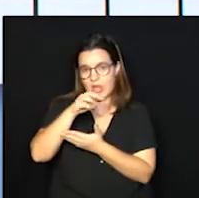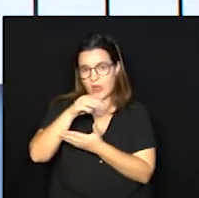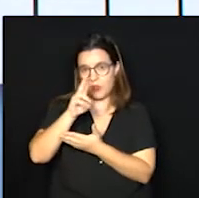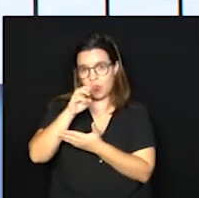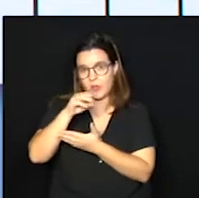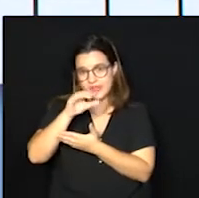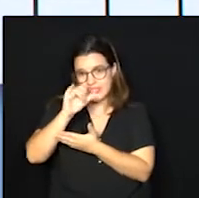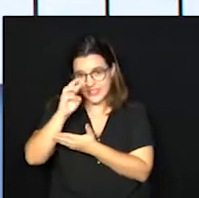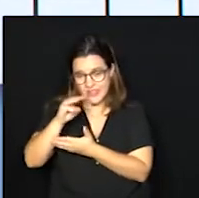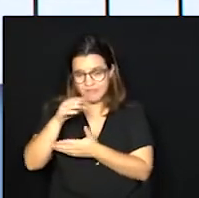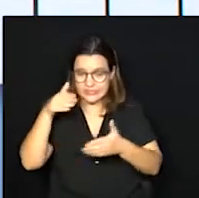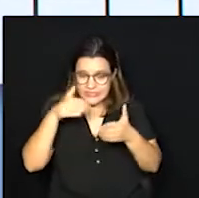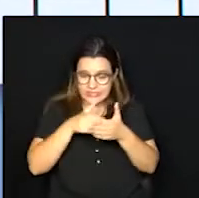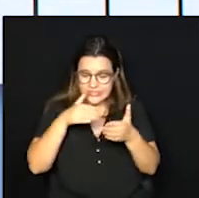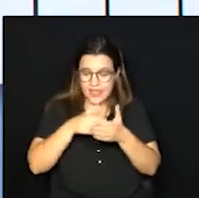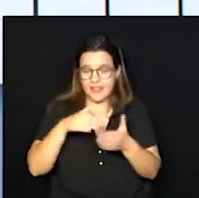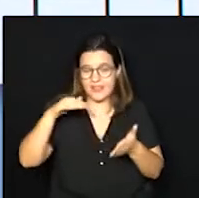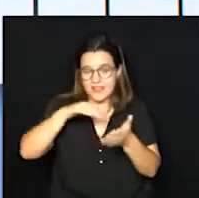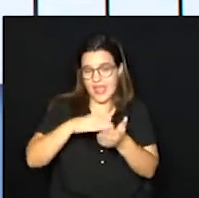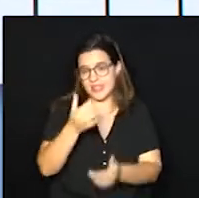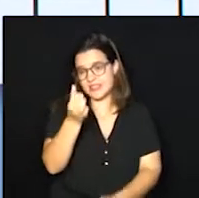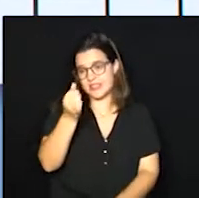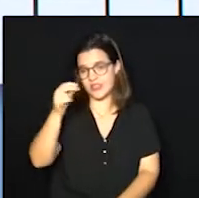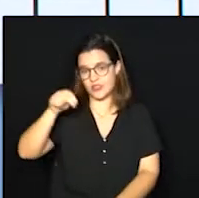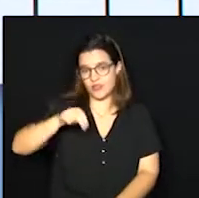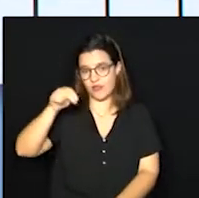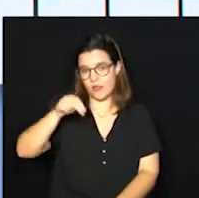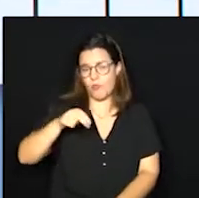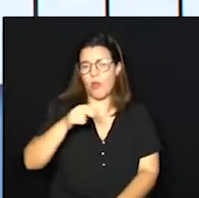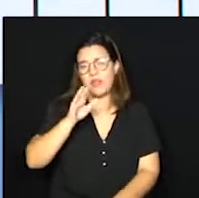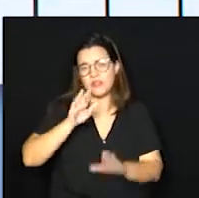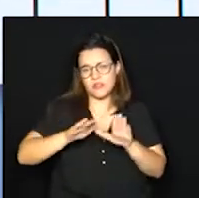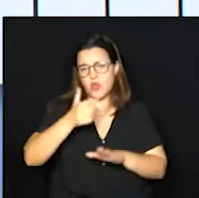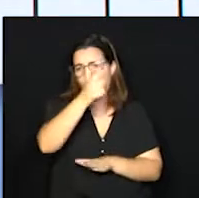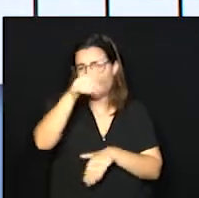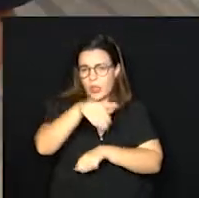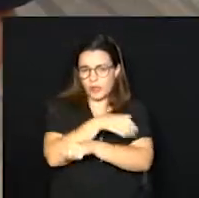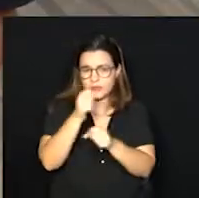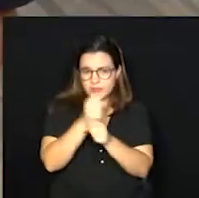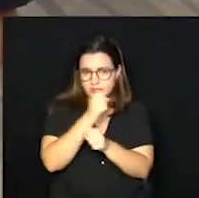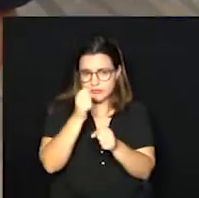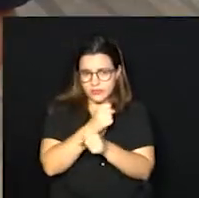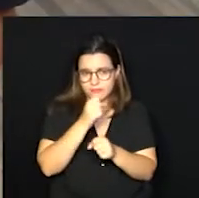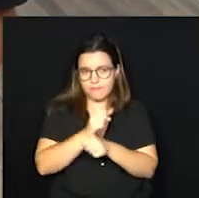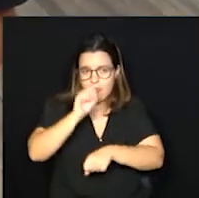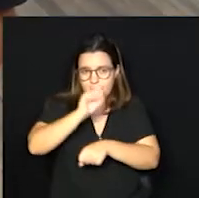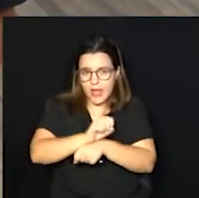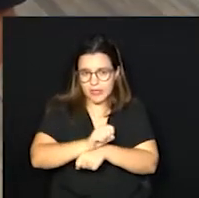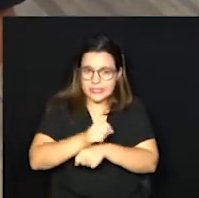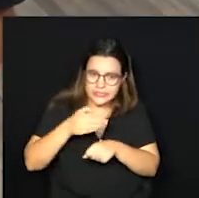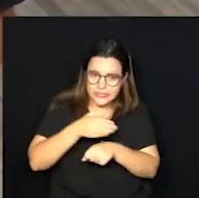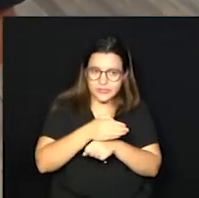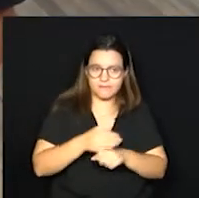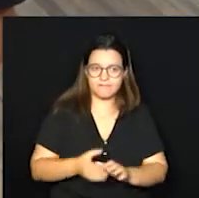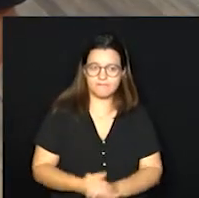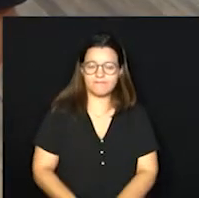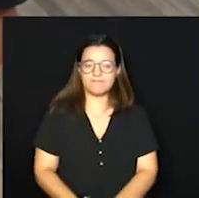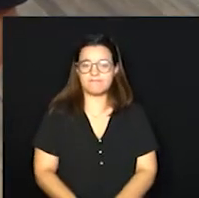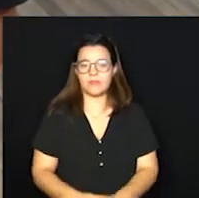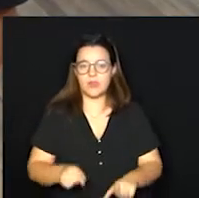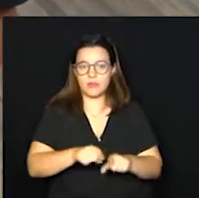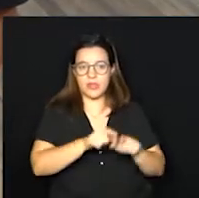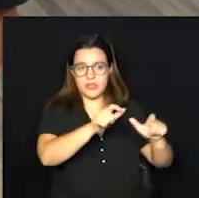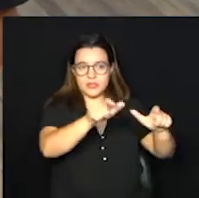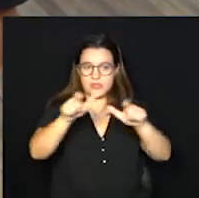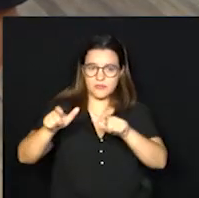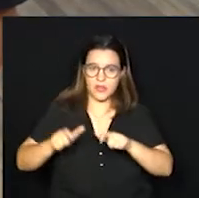quanto tantas outras que muitas vezes passam por reparos aqui na nossa cidade. E, Mina Abreu, a partir de hoje, os espaços